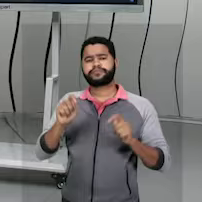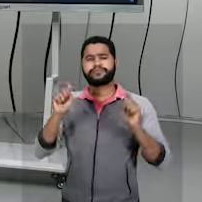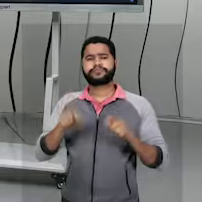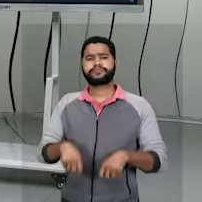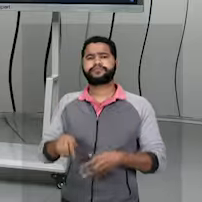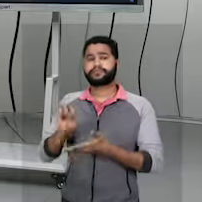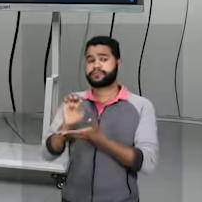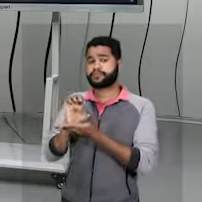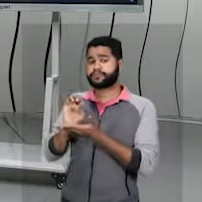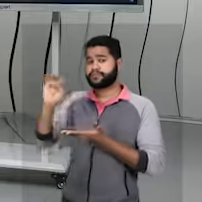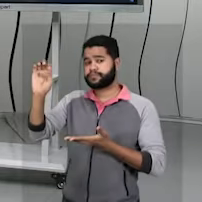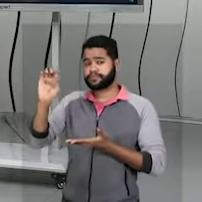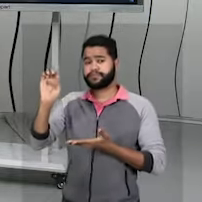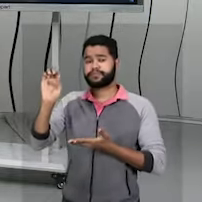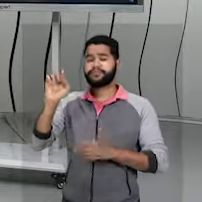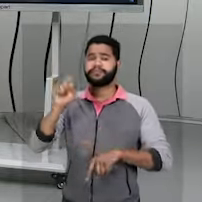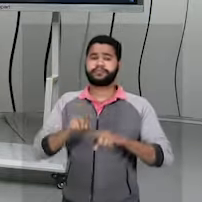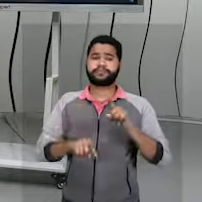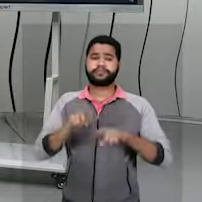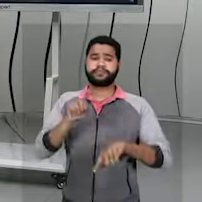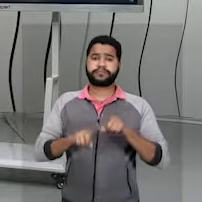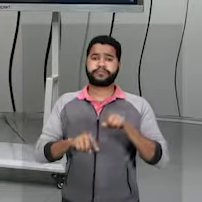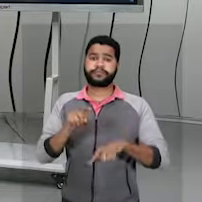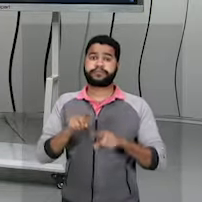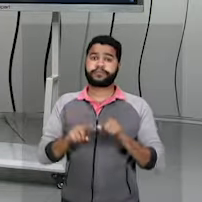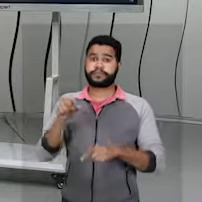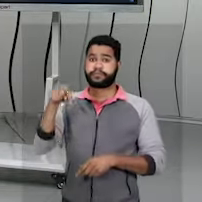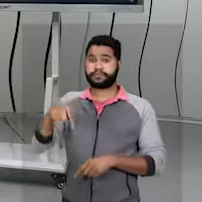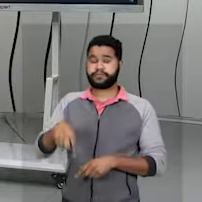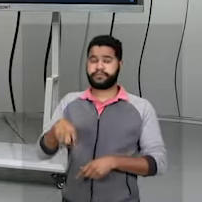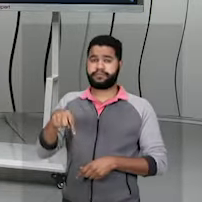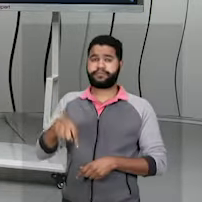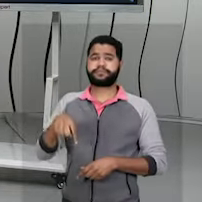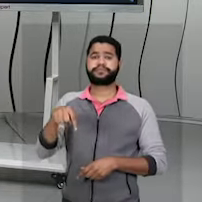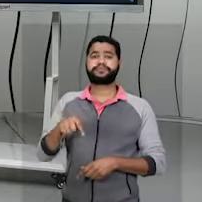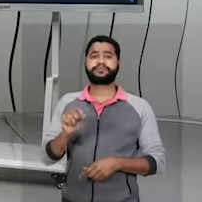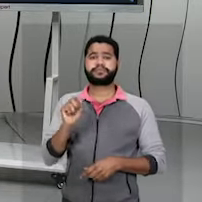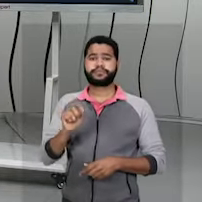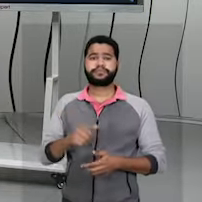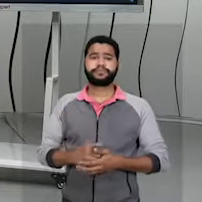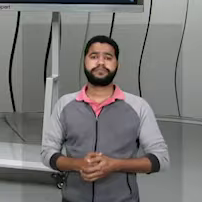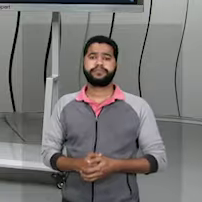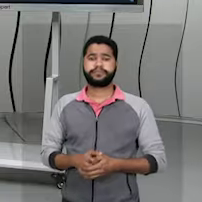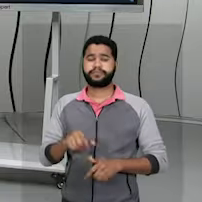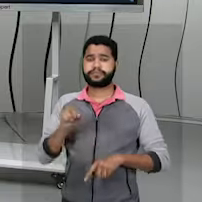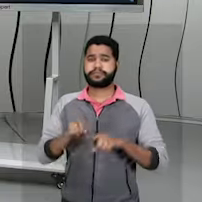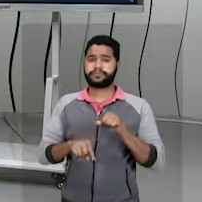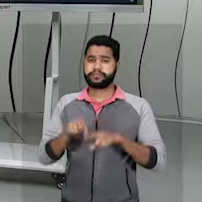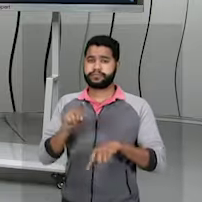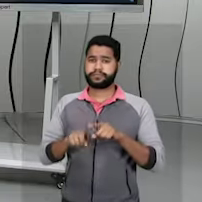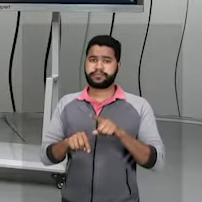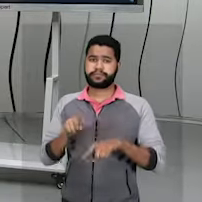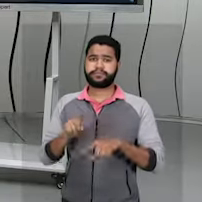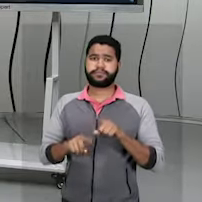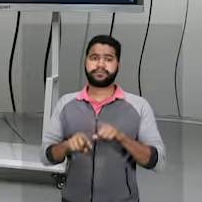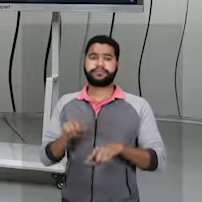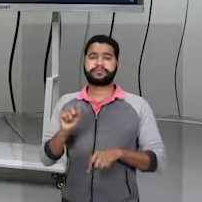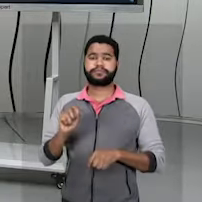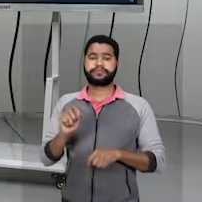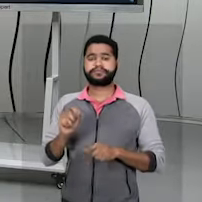exportar os nossos produtos aqui a gente viu que os produtos exportados